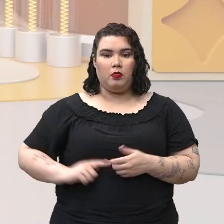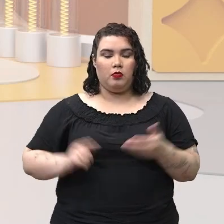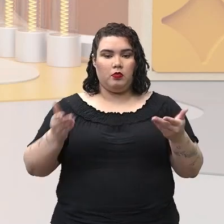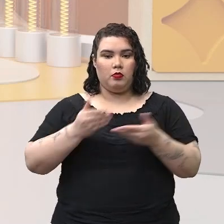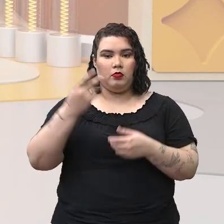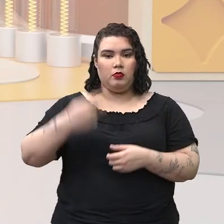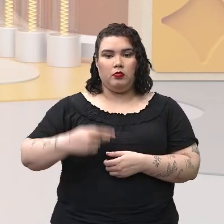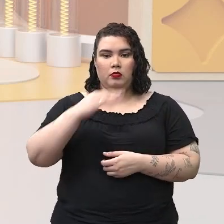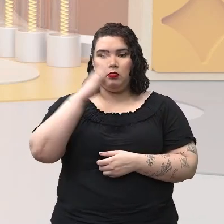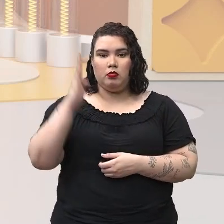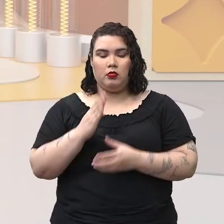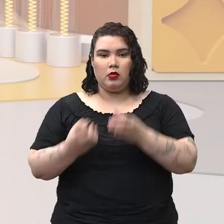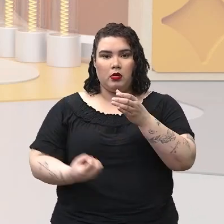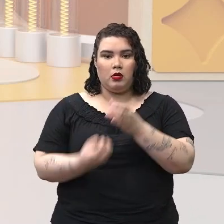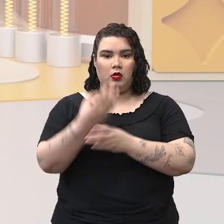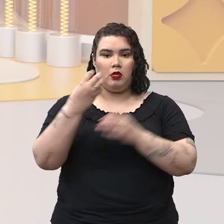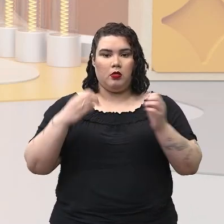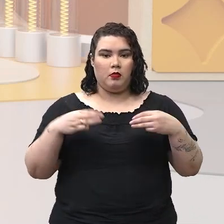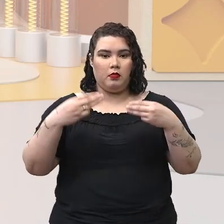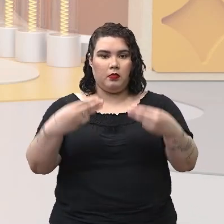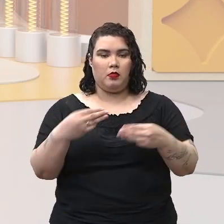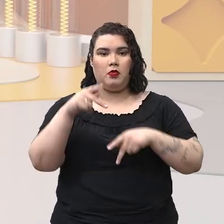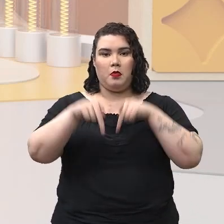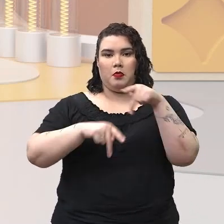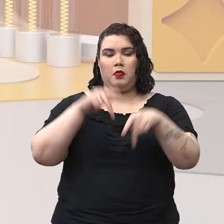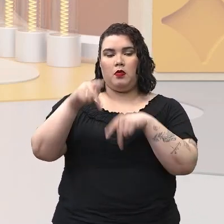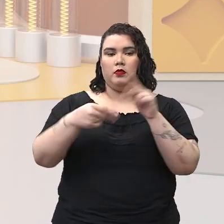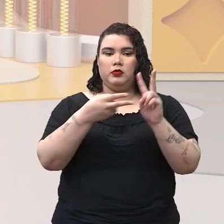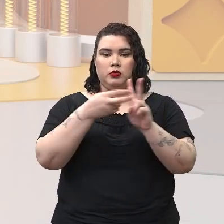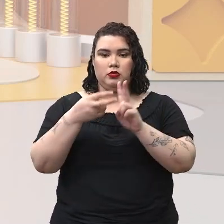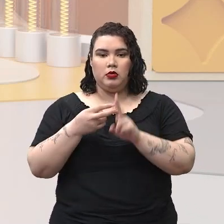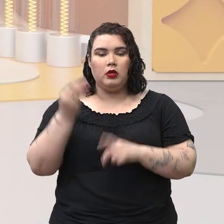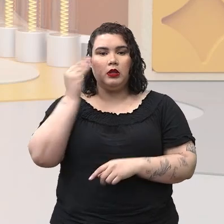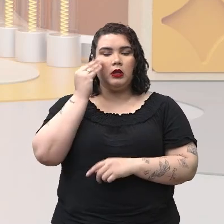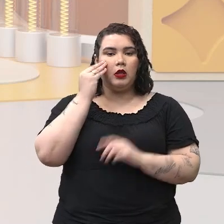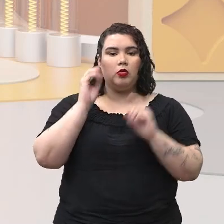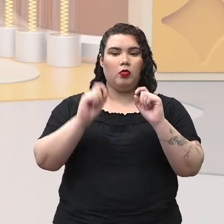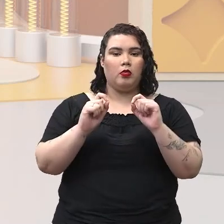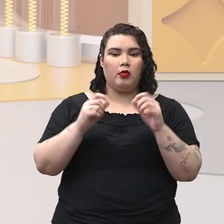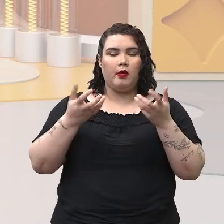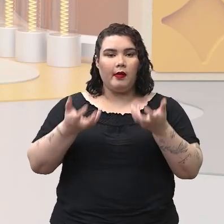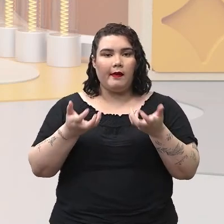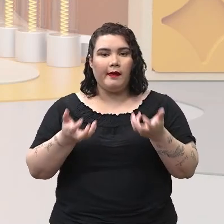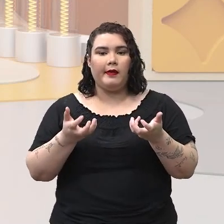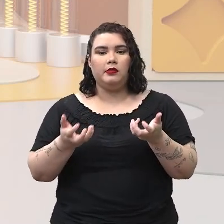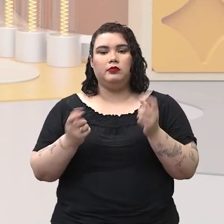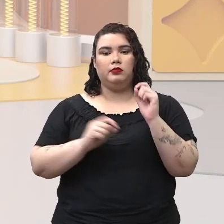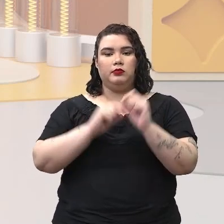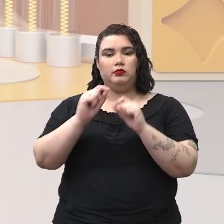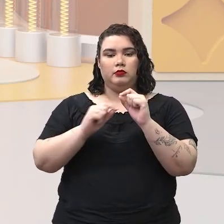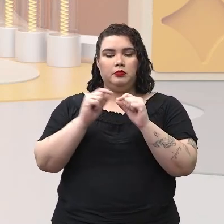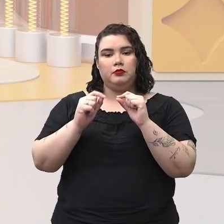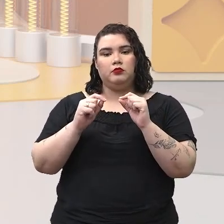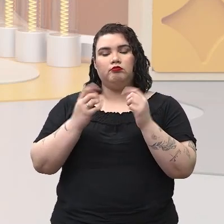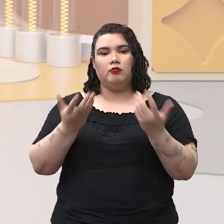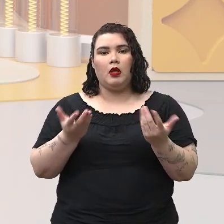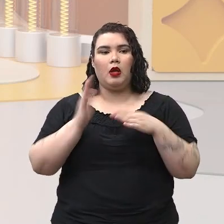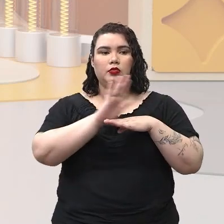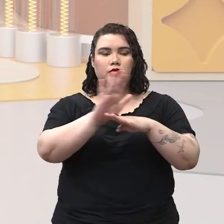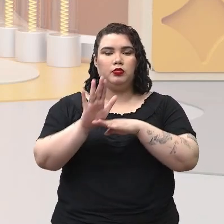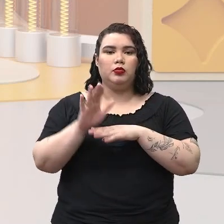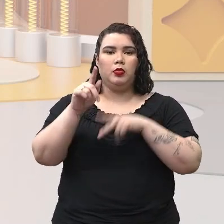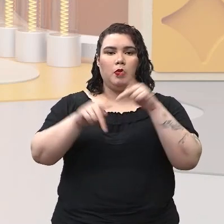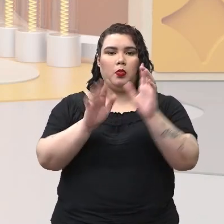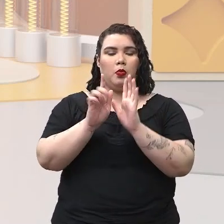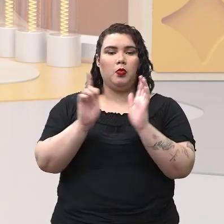Brasil, né, criou o Ministério dos Povos Originários, que vão tentar trazer visibilidade, está tentando trazer visibilidade aí para esses